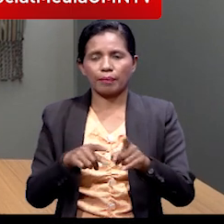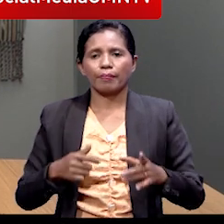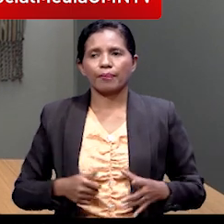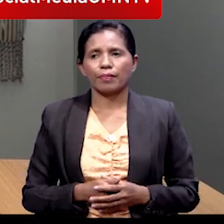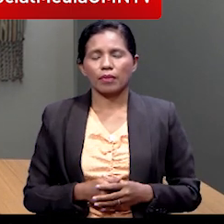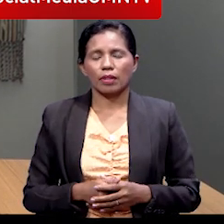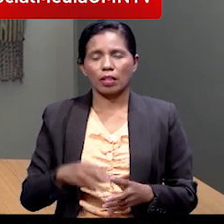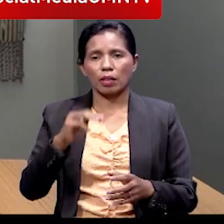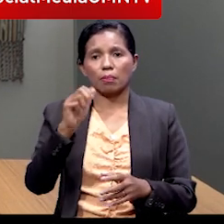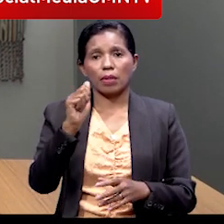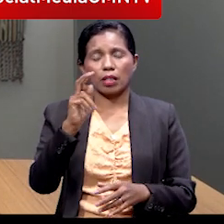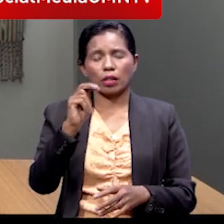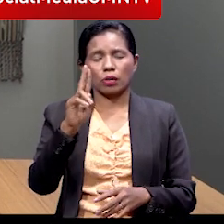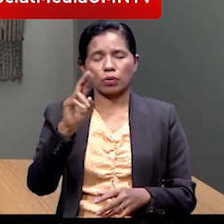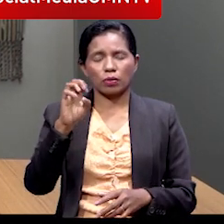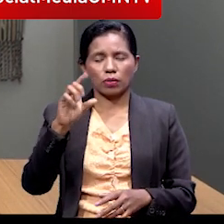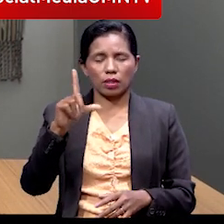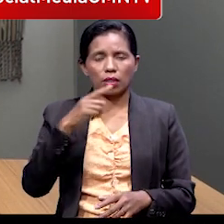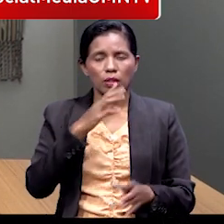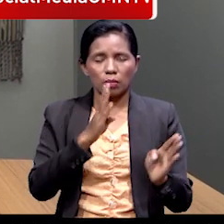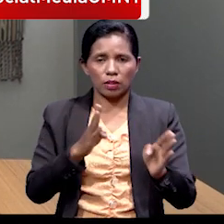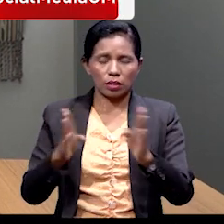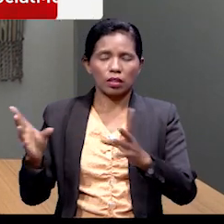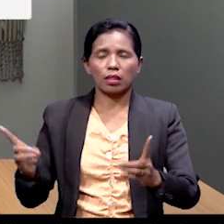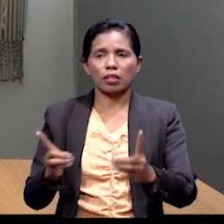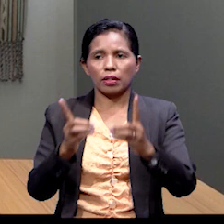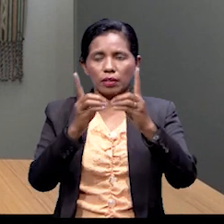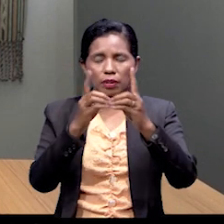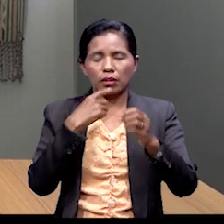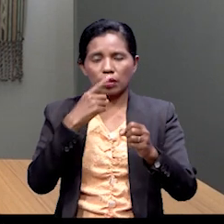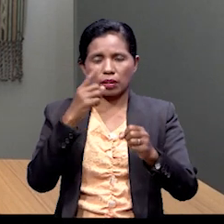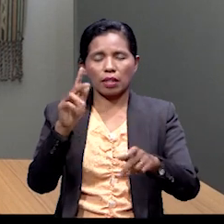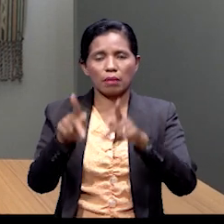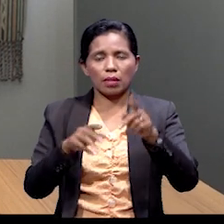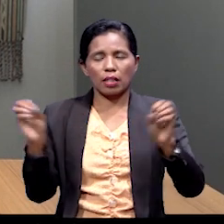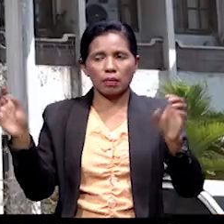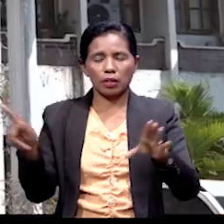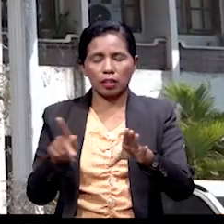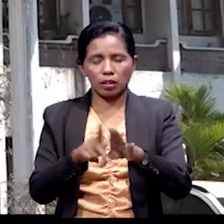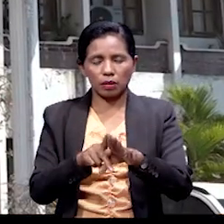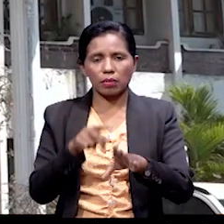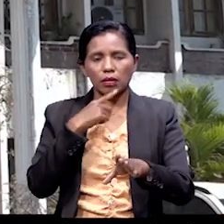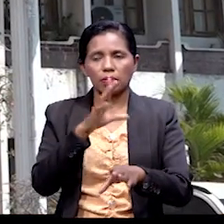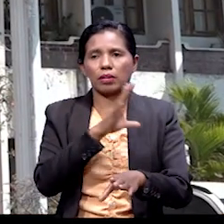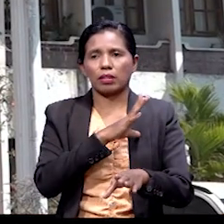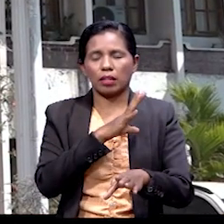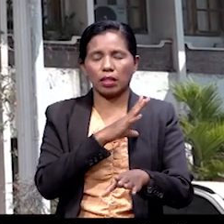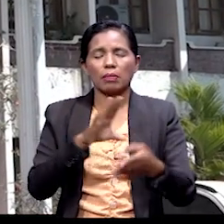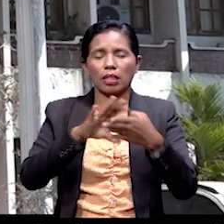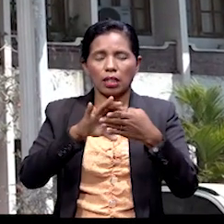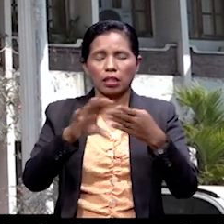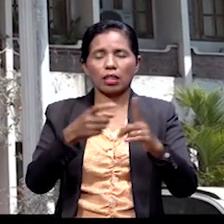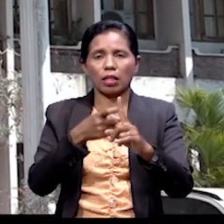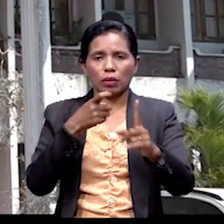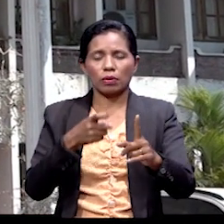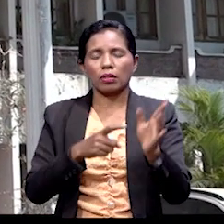Manuel Cárceres confirma processo ne e audiência foi nalais ne requerido la marca presença mai benia parte hein petição inicial ne